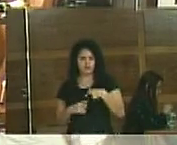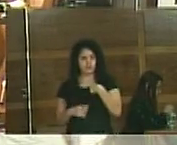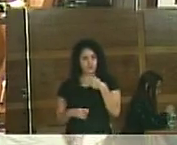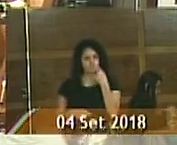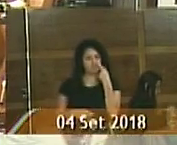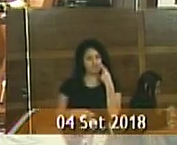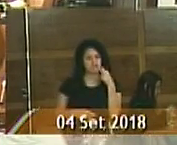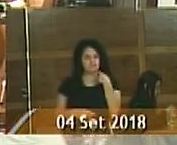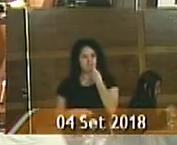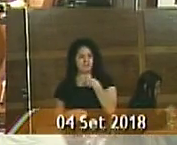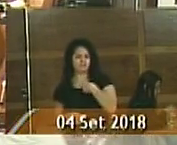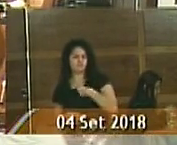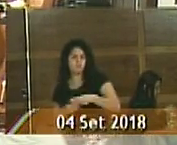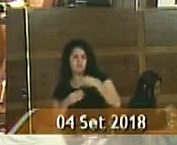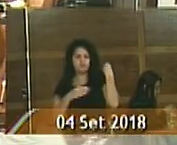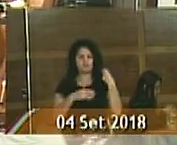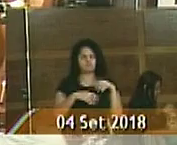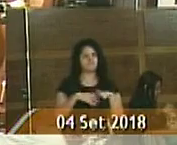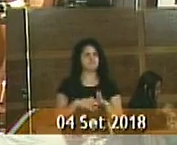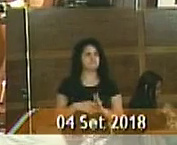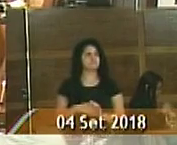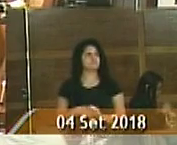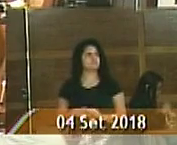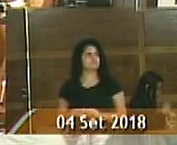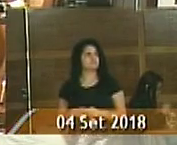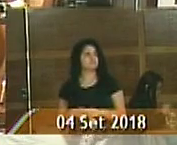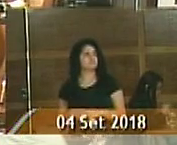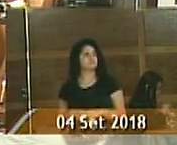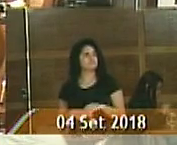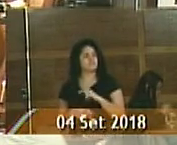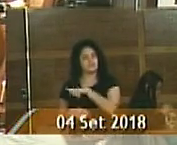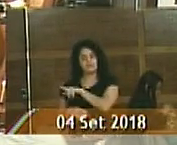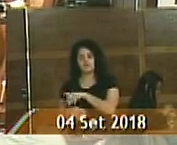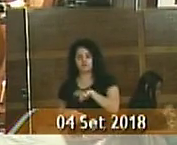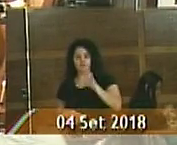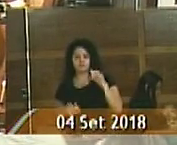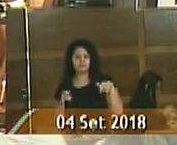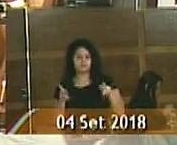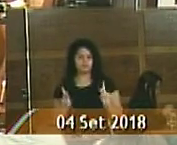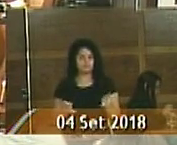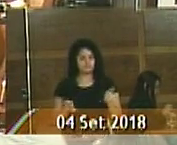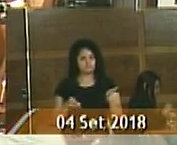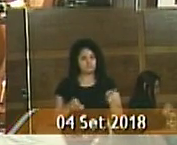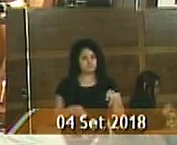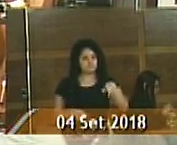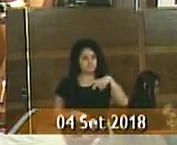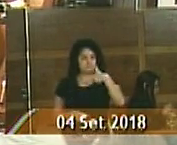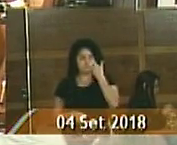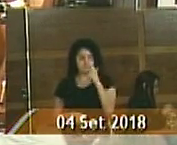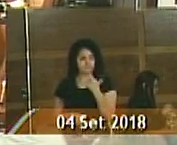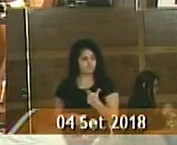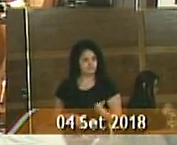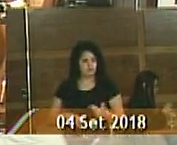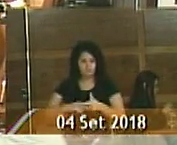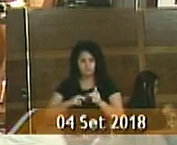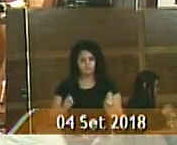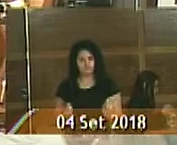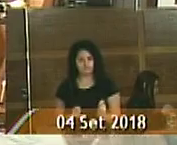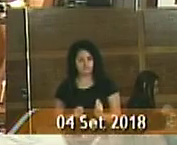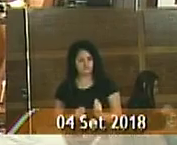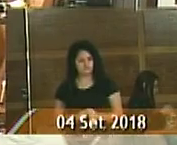diz que eu sou oposição, que eu sou isso ou aquilo. Os módulos do Parque Mambucaba, nenhum tem estrutura para